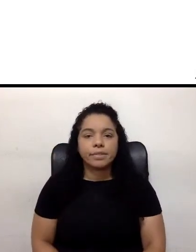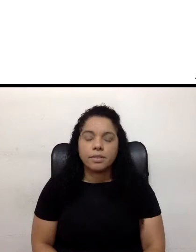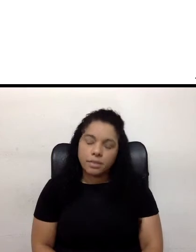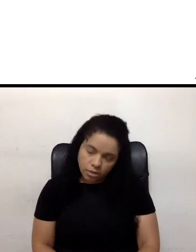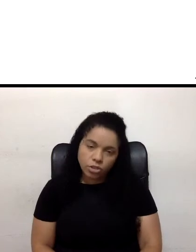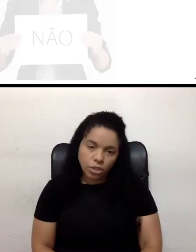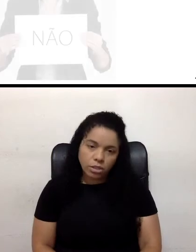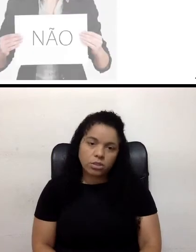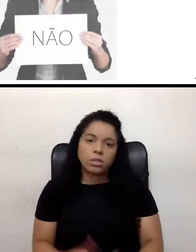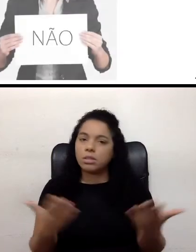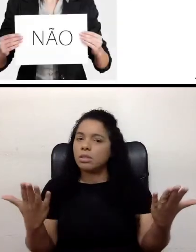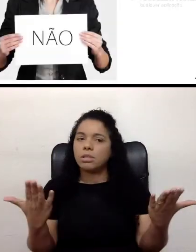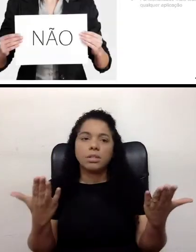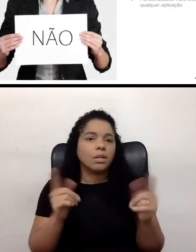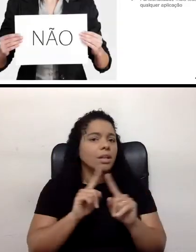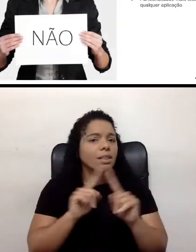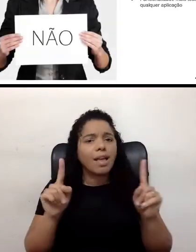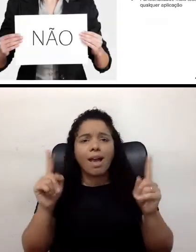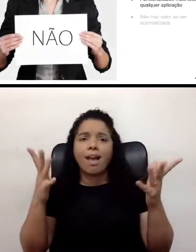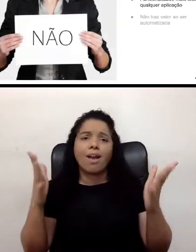Gente, não.